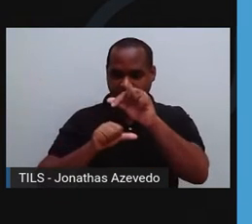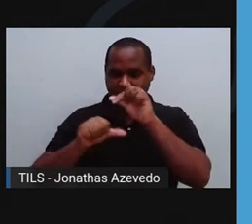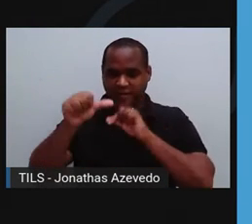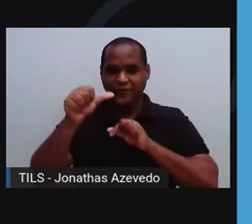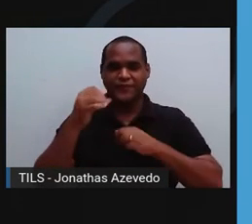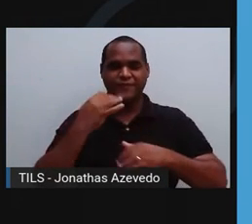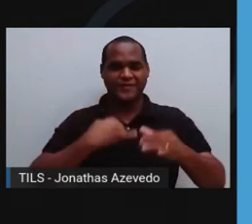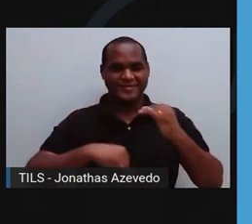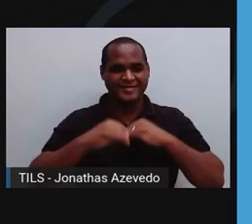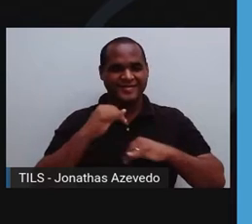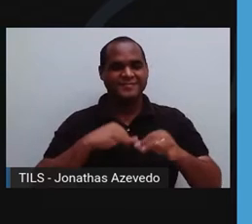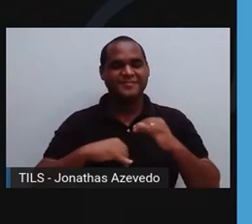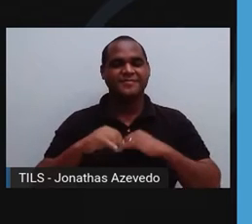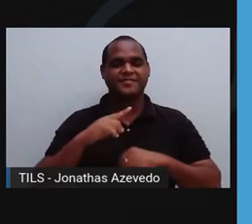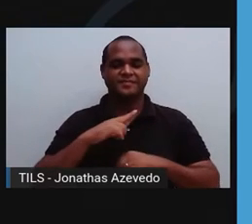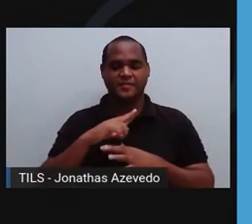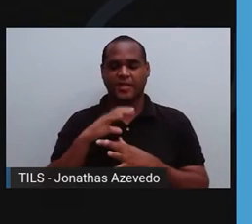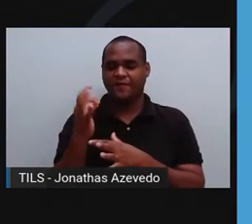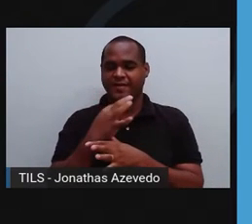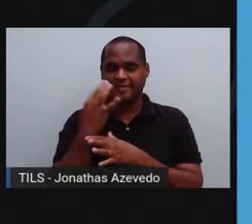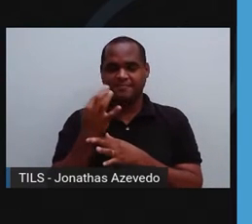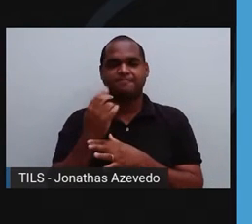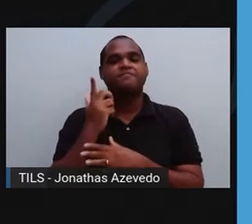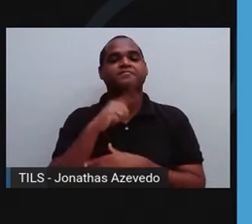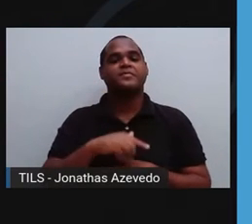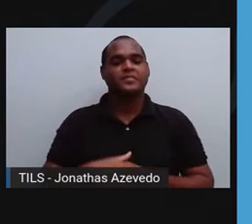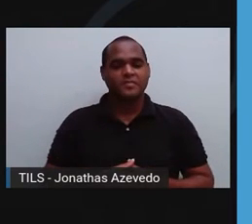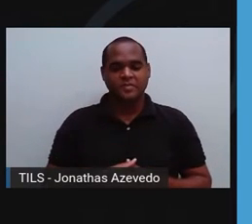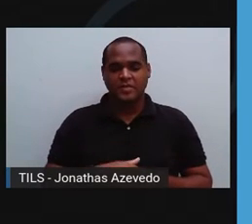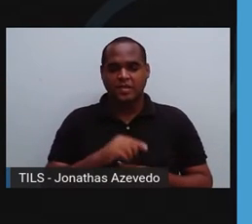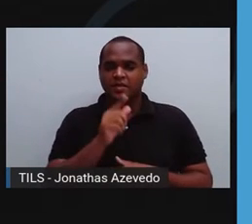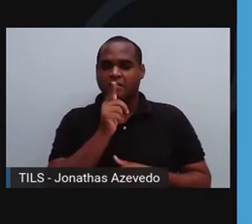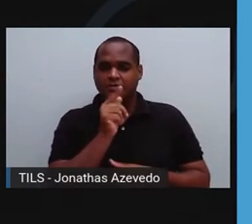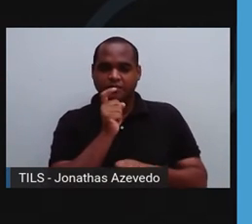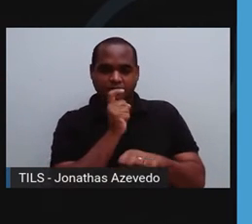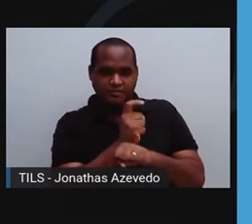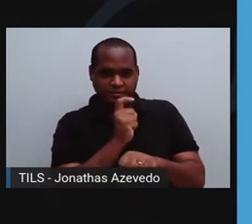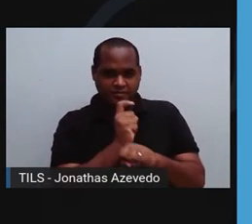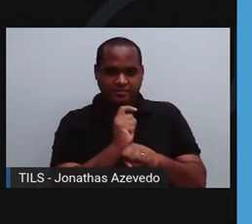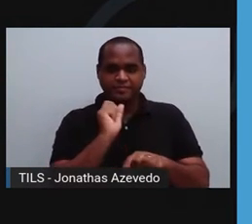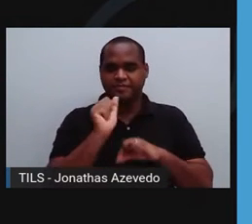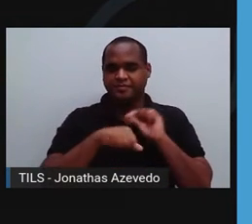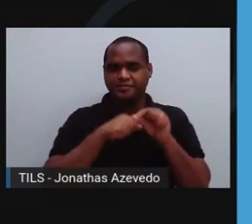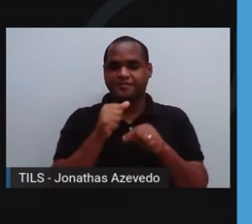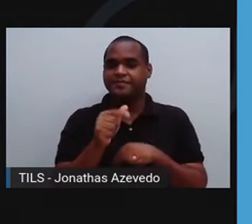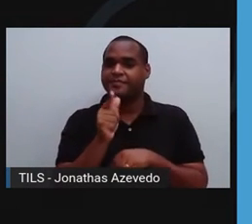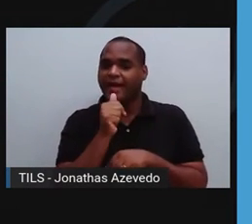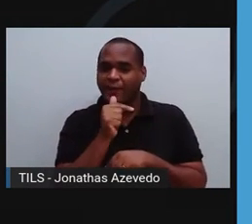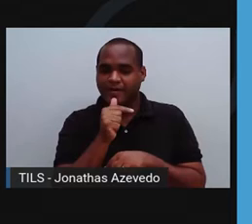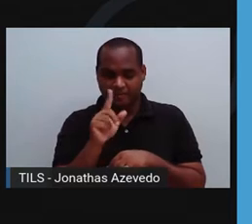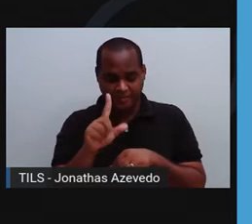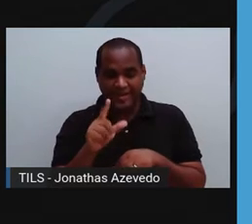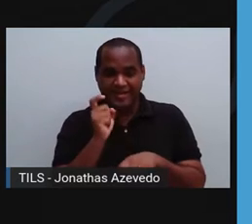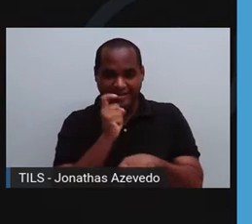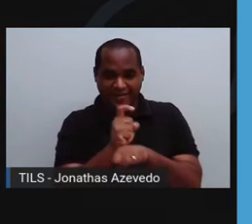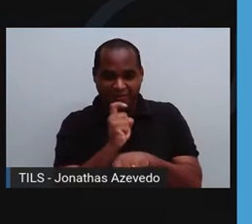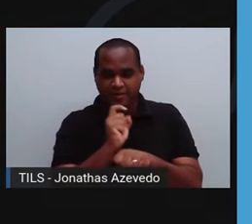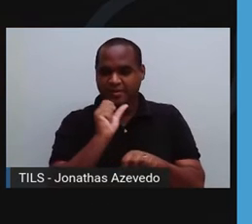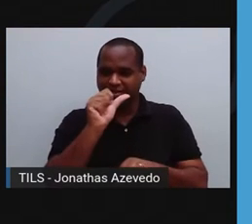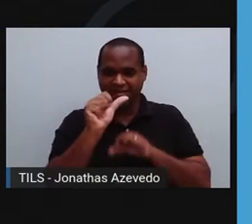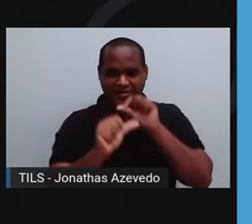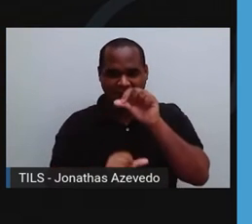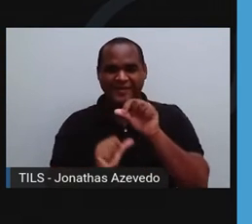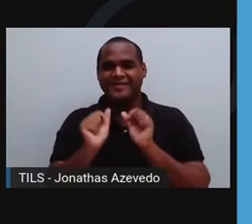matéria. Quando o gelo se funde, por exemplo, temos a transformação da água do estado sólido para o estado